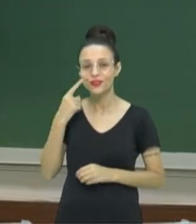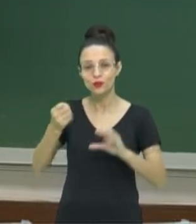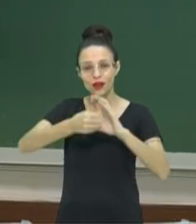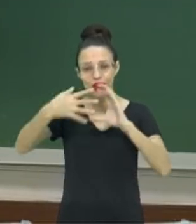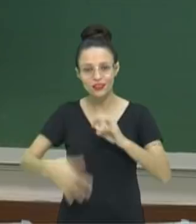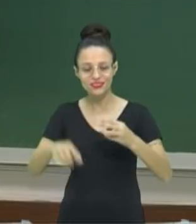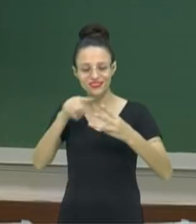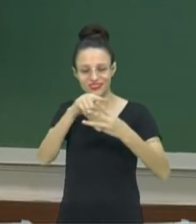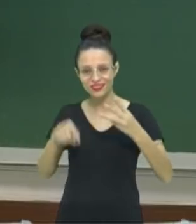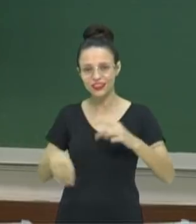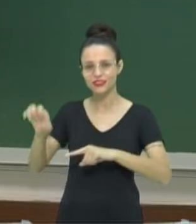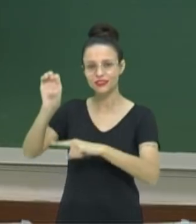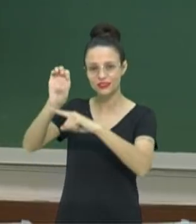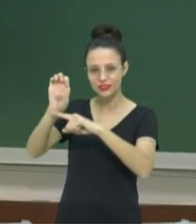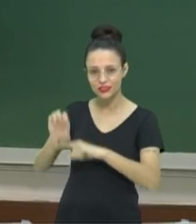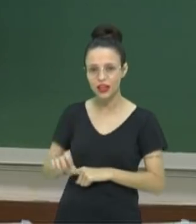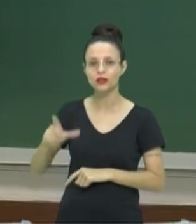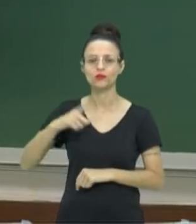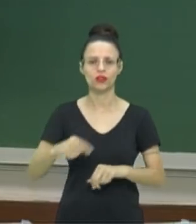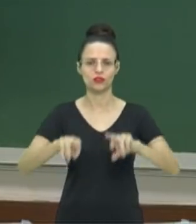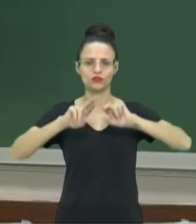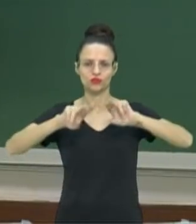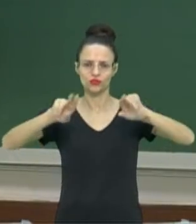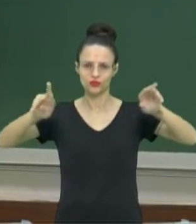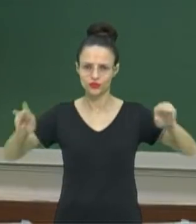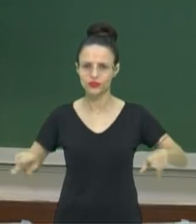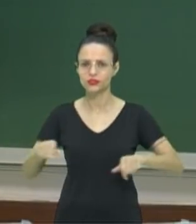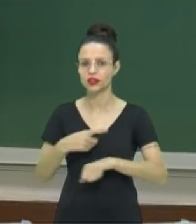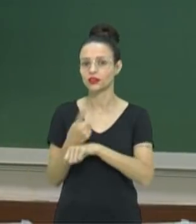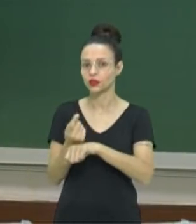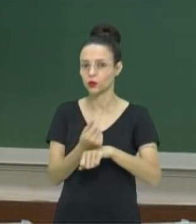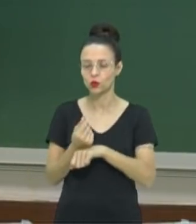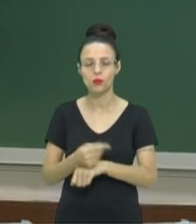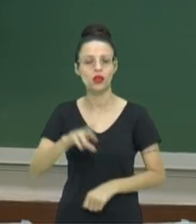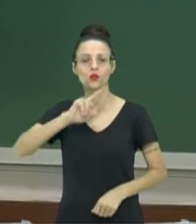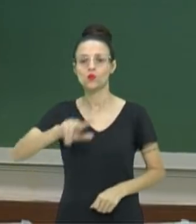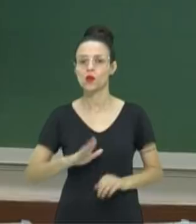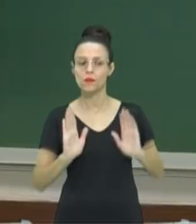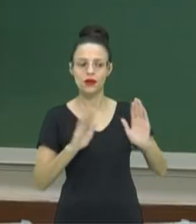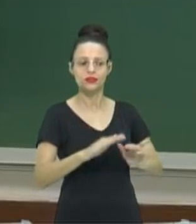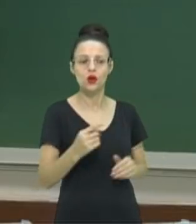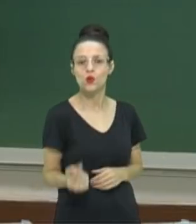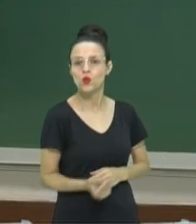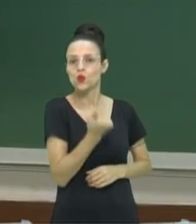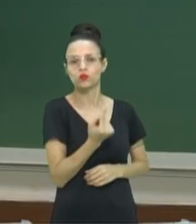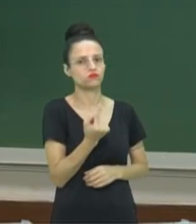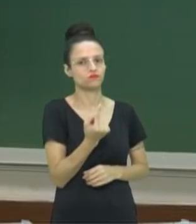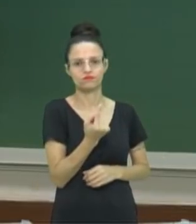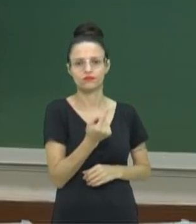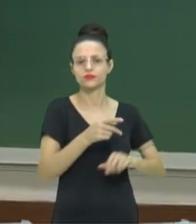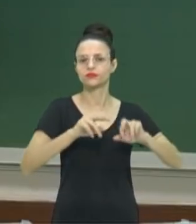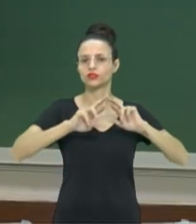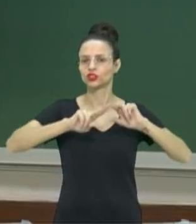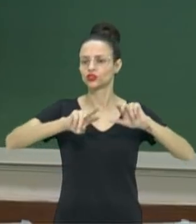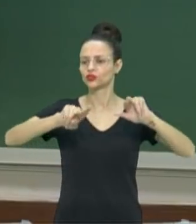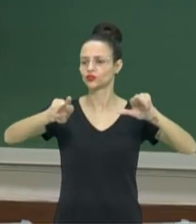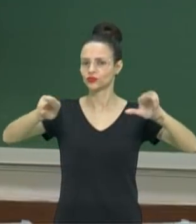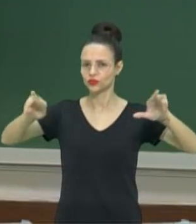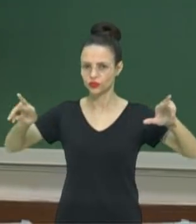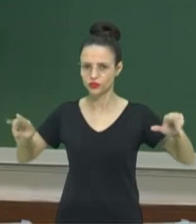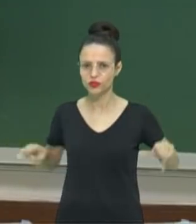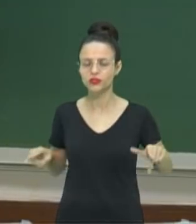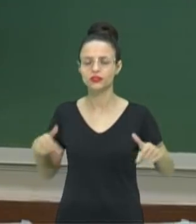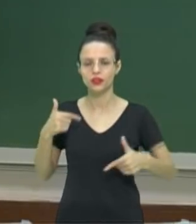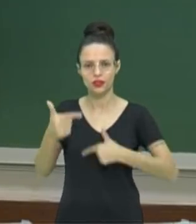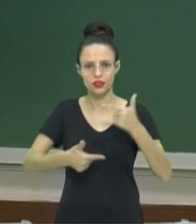região sul é essa diversidade de atividades. Não se baseia em uma apenas, mas uma diversificação ali